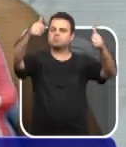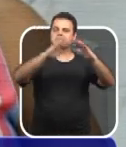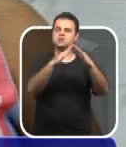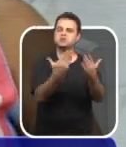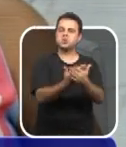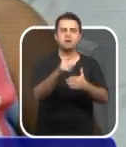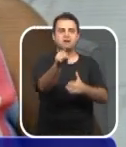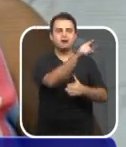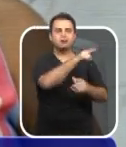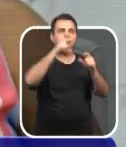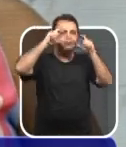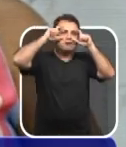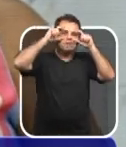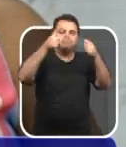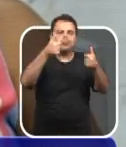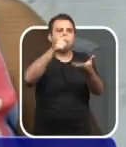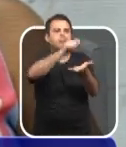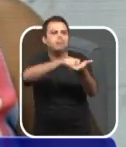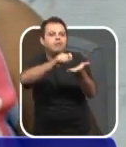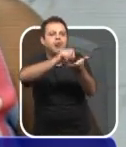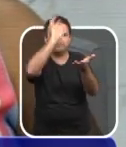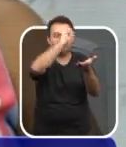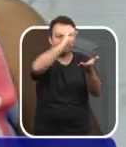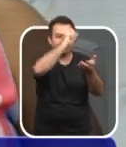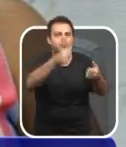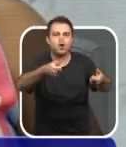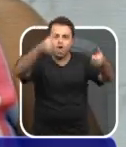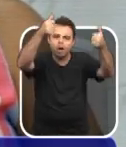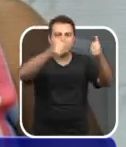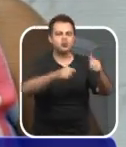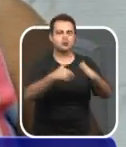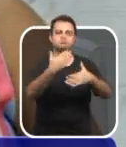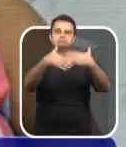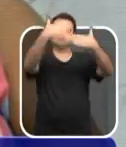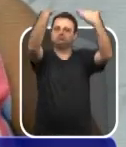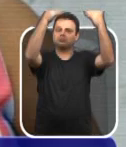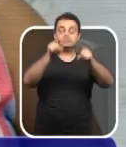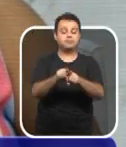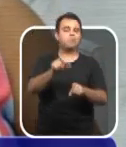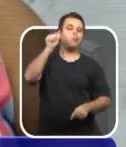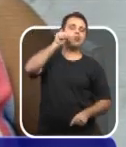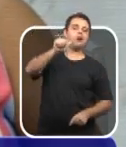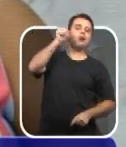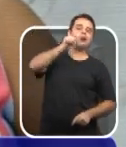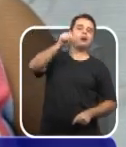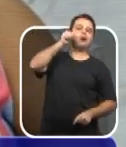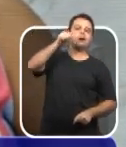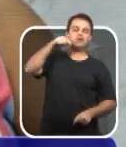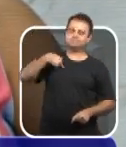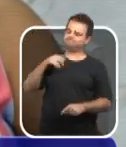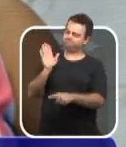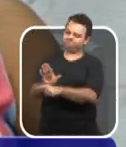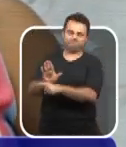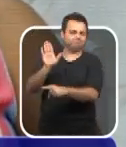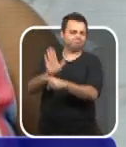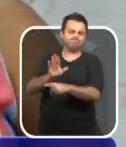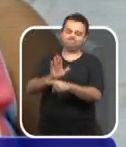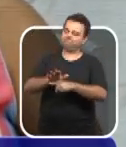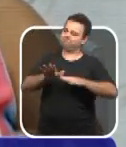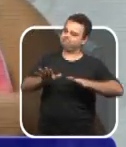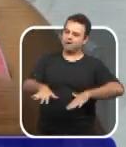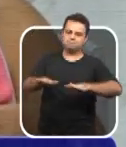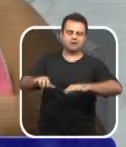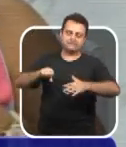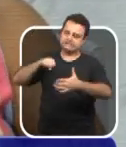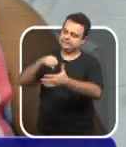das escolas, enxergando bem, aprendendo melhor, trabalhar a questão da mulher sempre, né? Não posso parar,